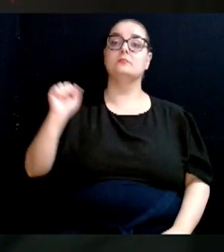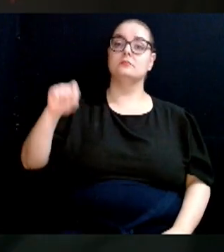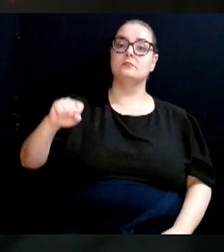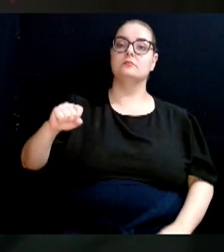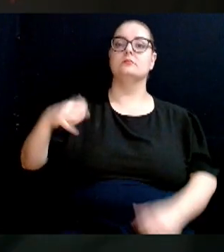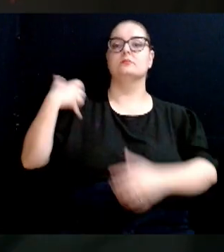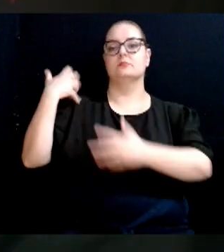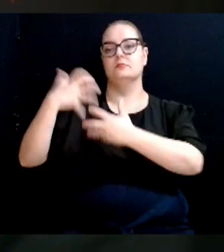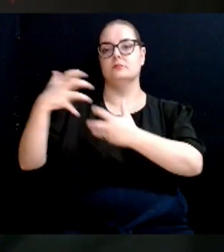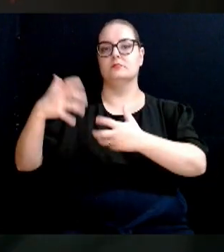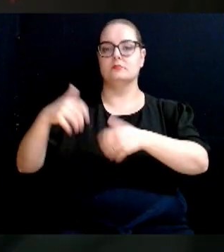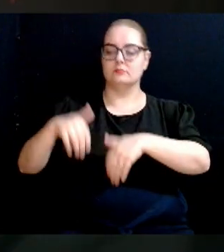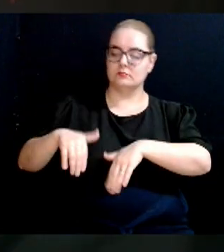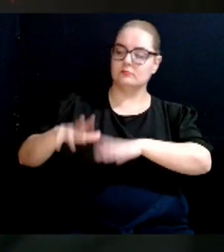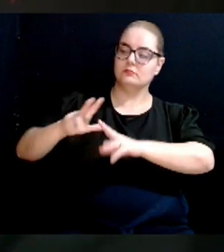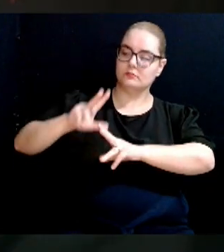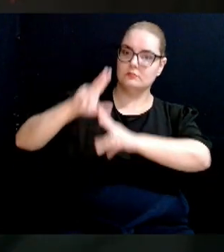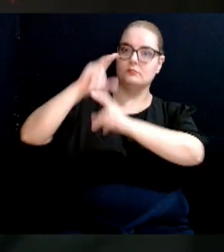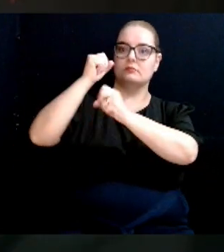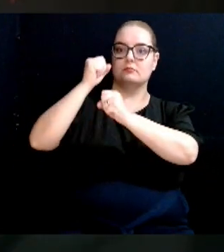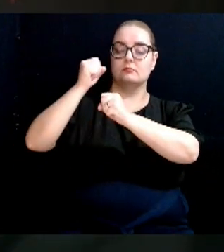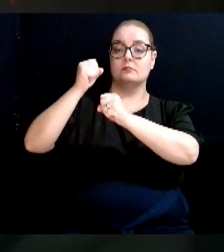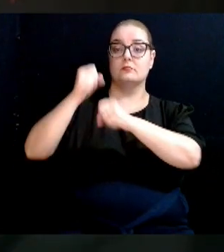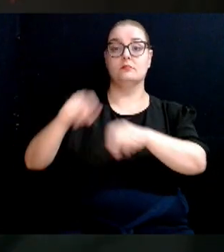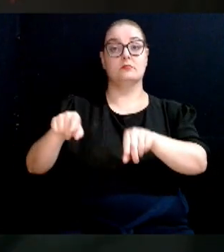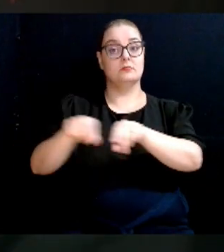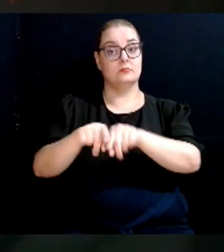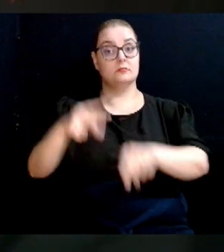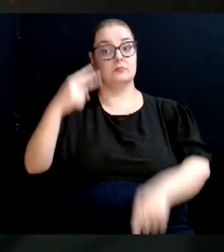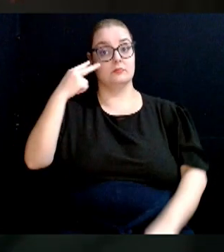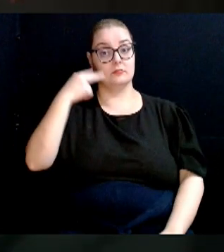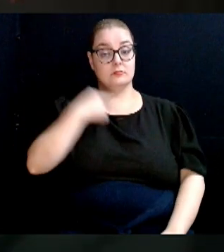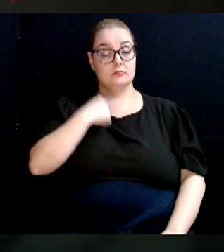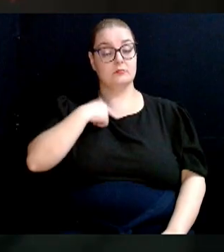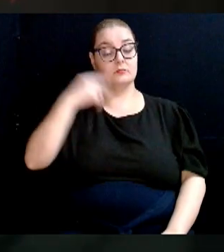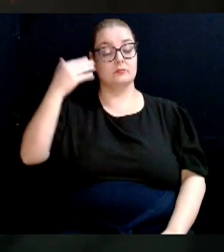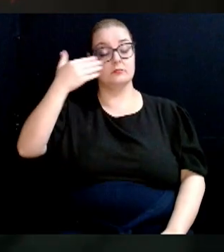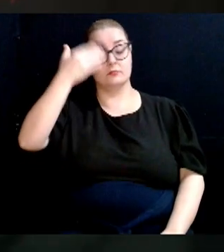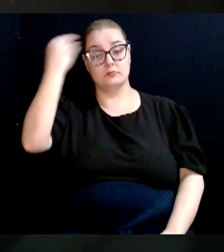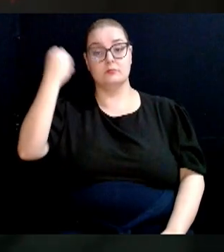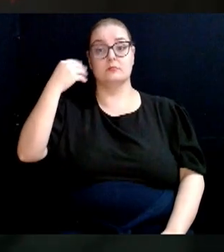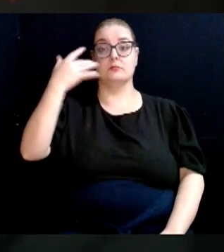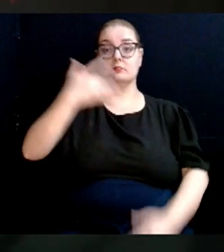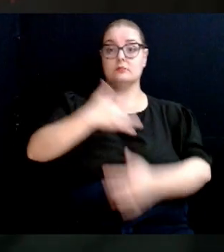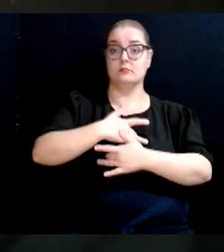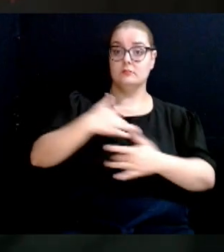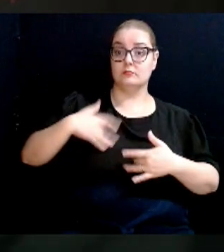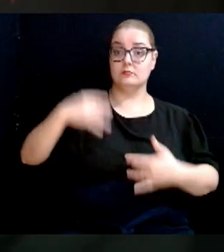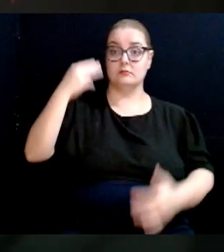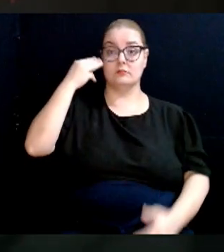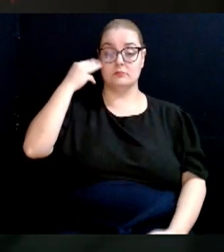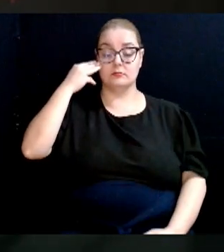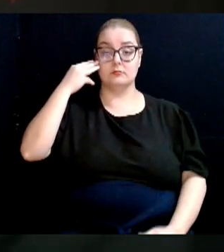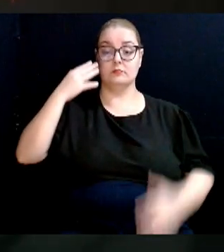vitalidade. Só que a gente não pode esquecer também da questão da nossa saúde mental, que corpo e mente precisam, né,